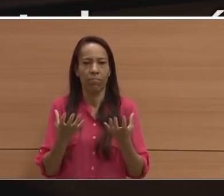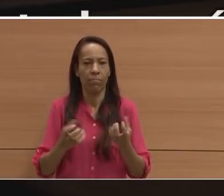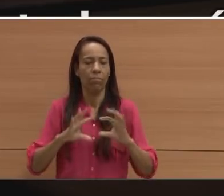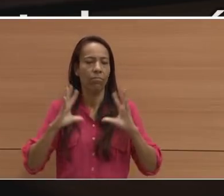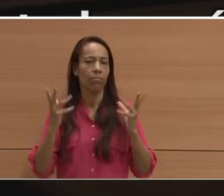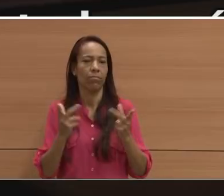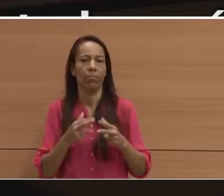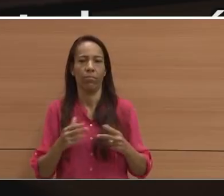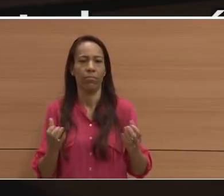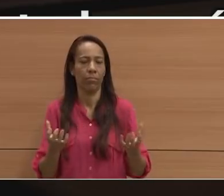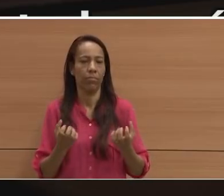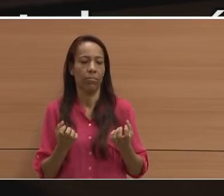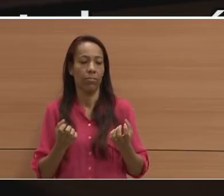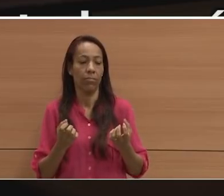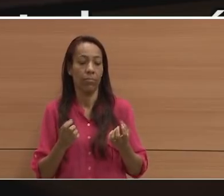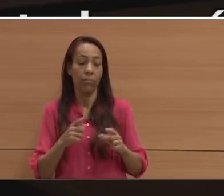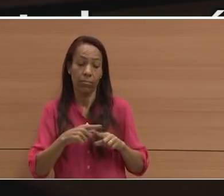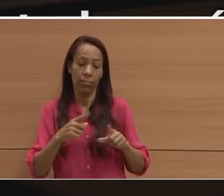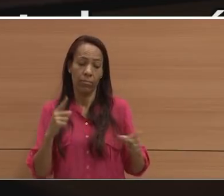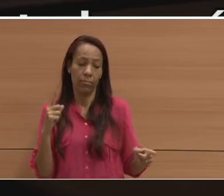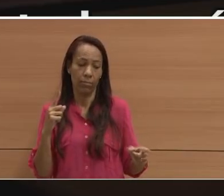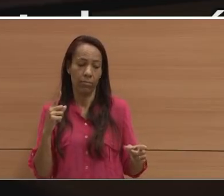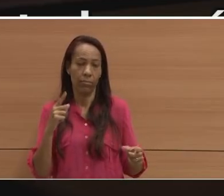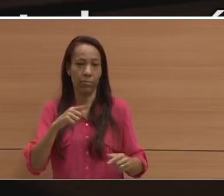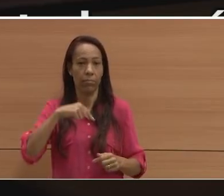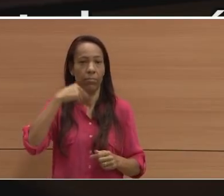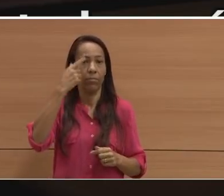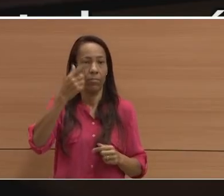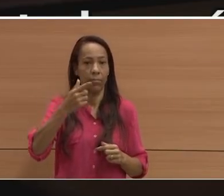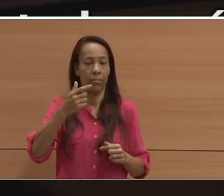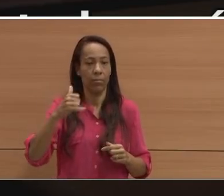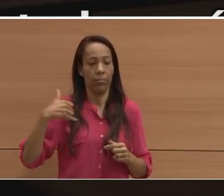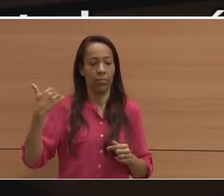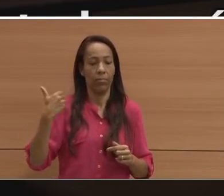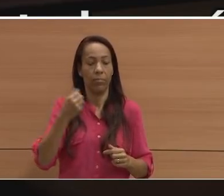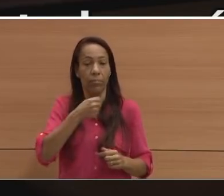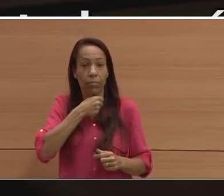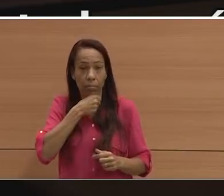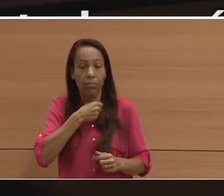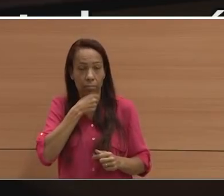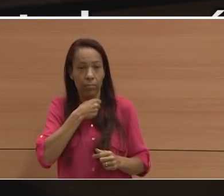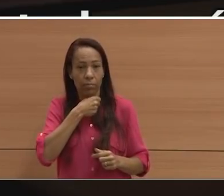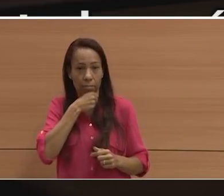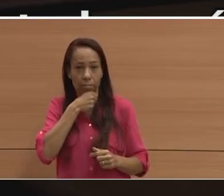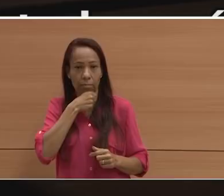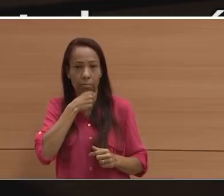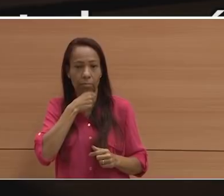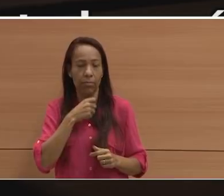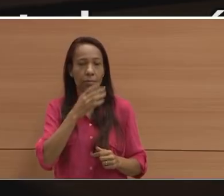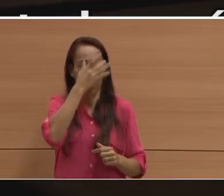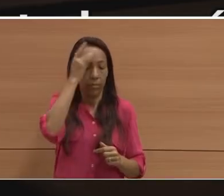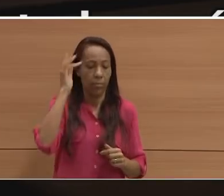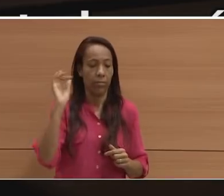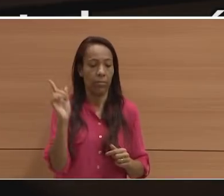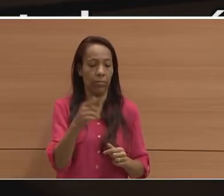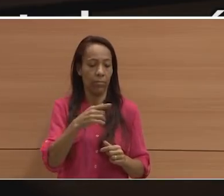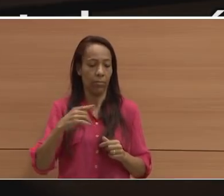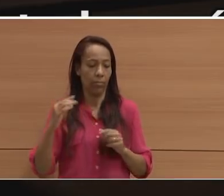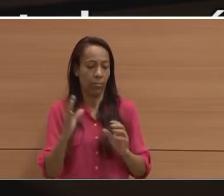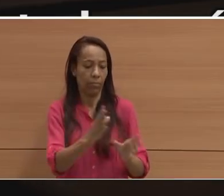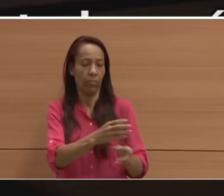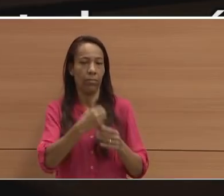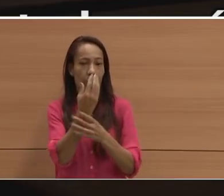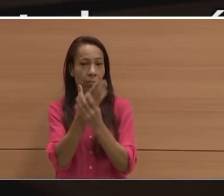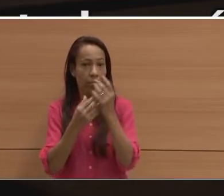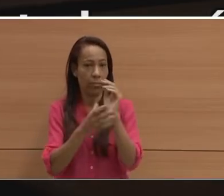fores velho, estenderás as mãos e outro te cingirá e te levará para onde não